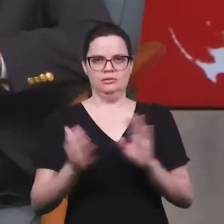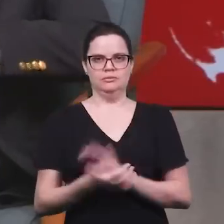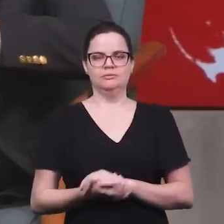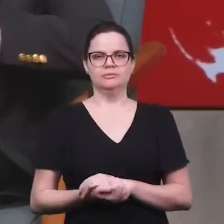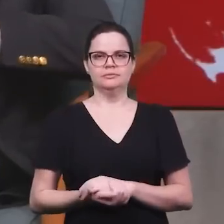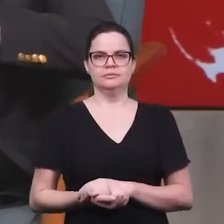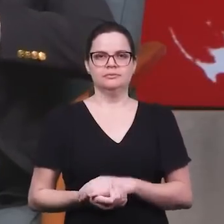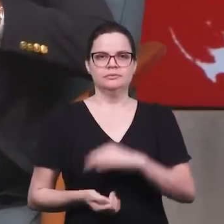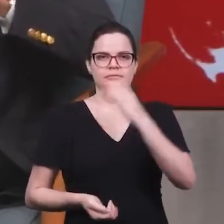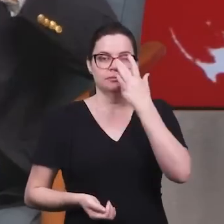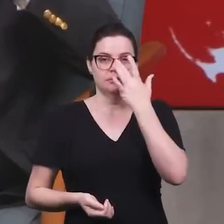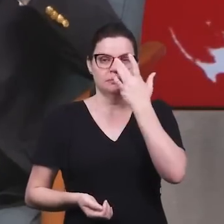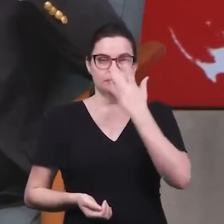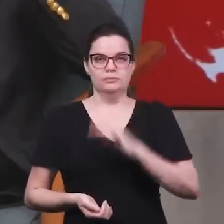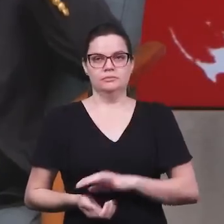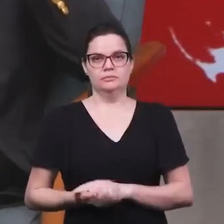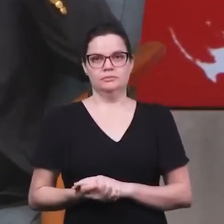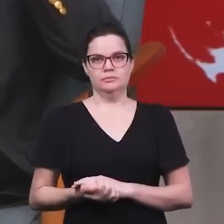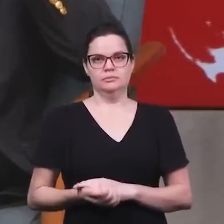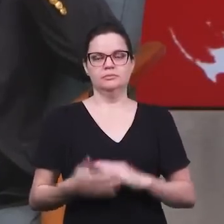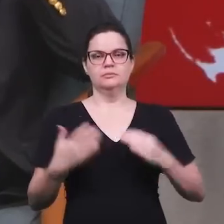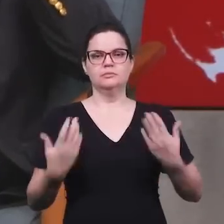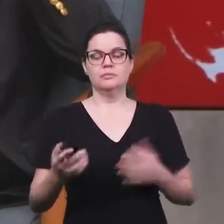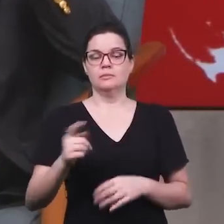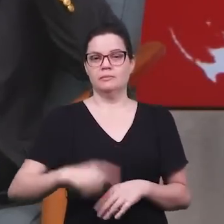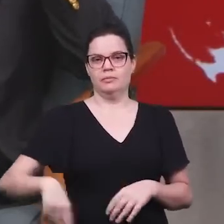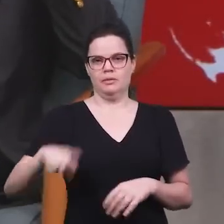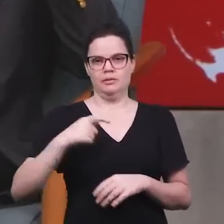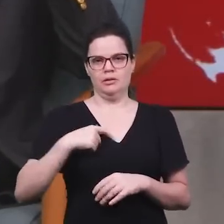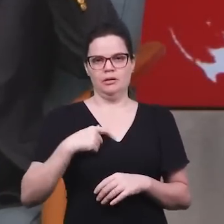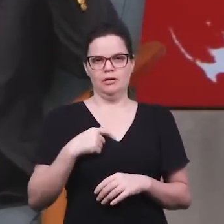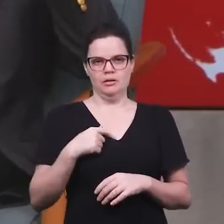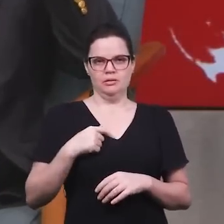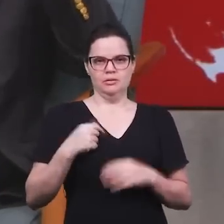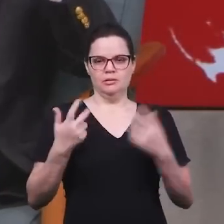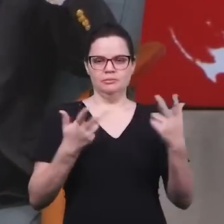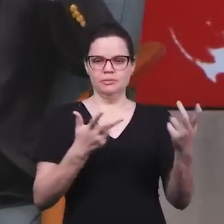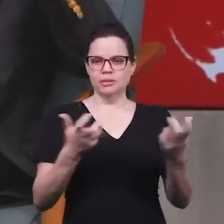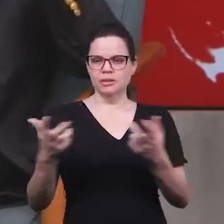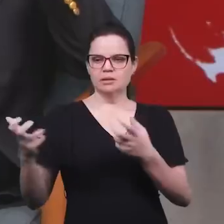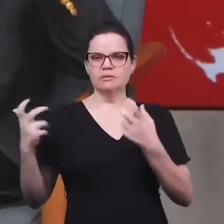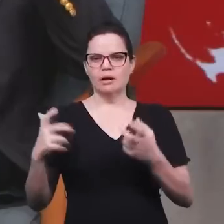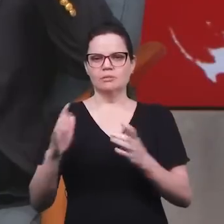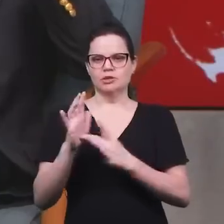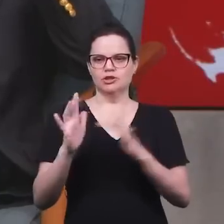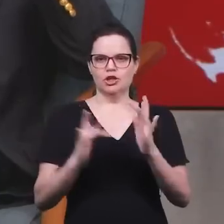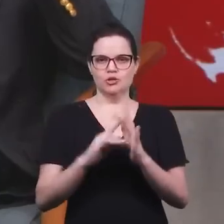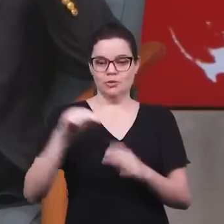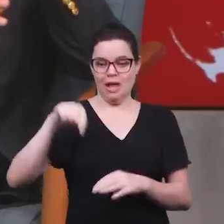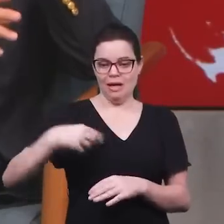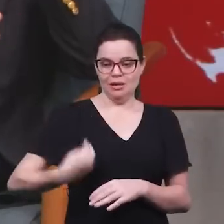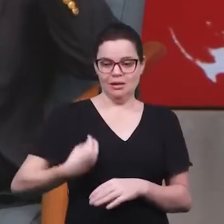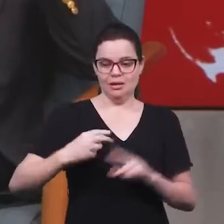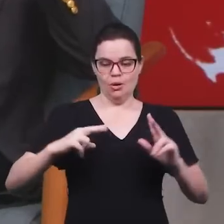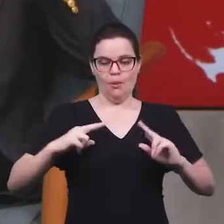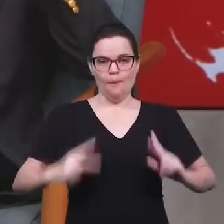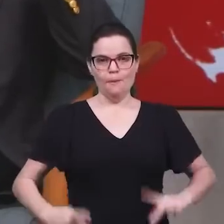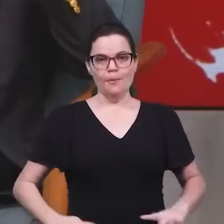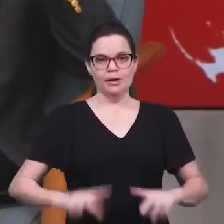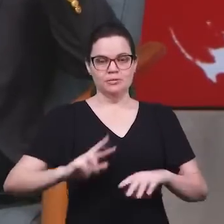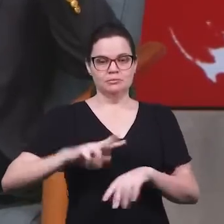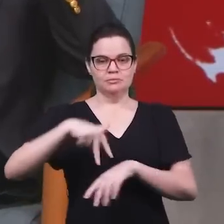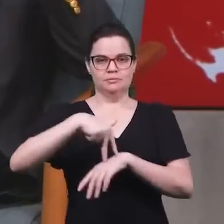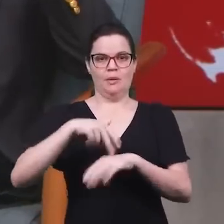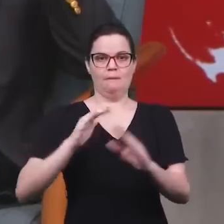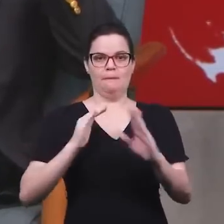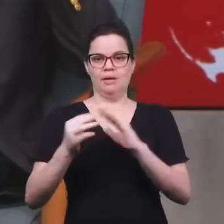Então, quando nós olhamos para os milagres que Jesus fez em todo o seu